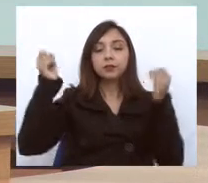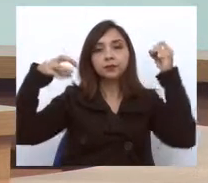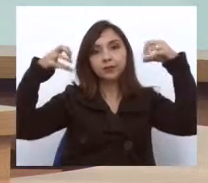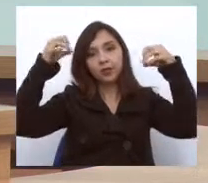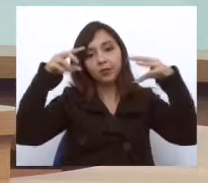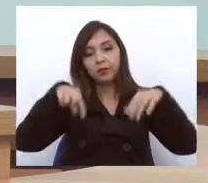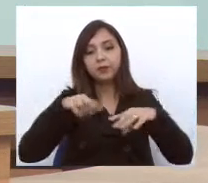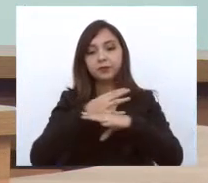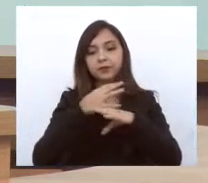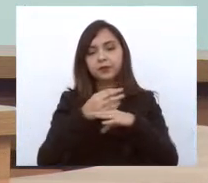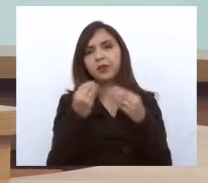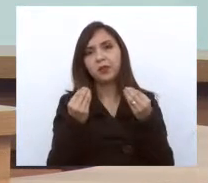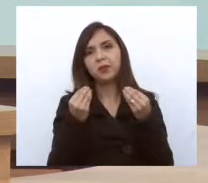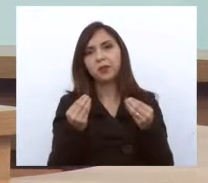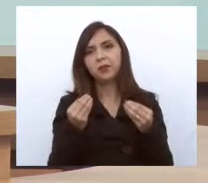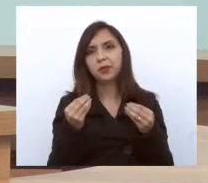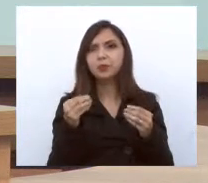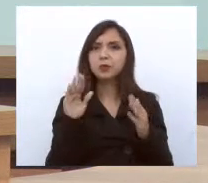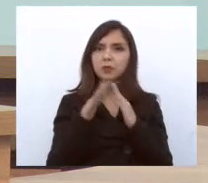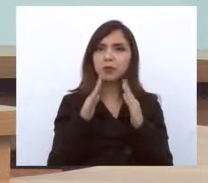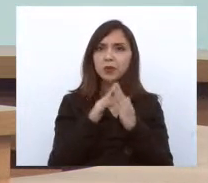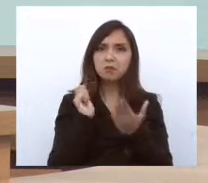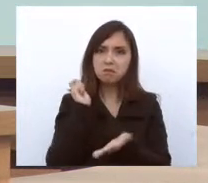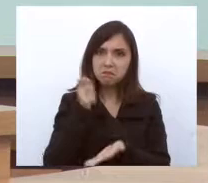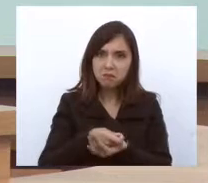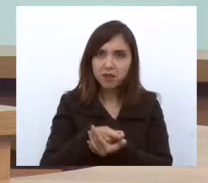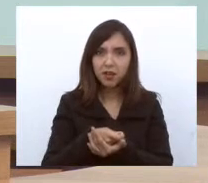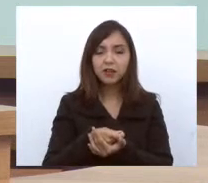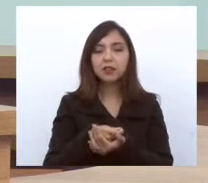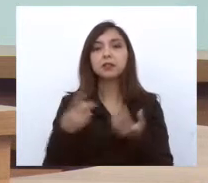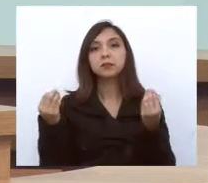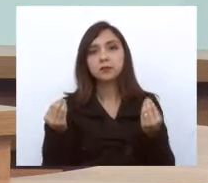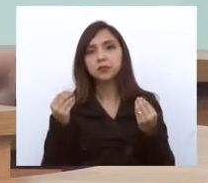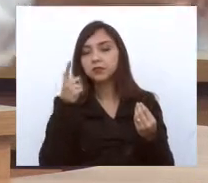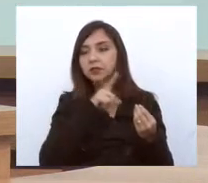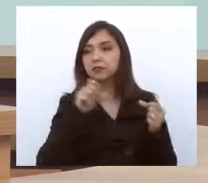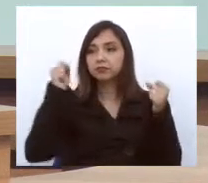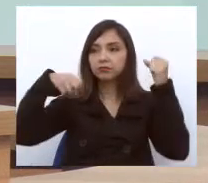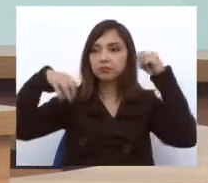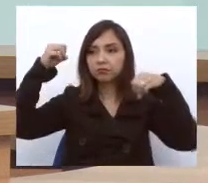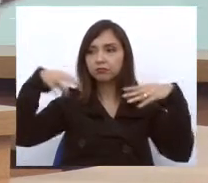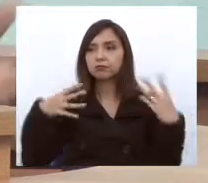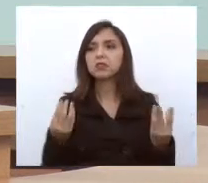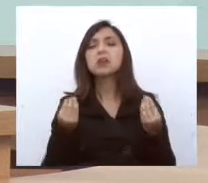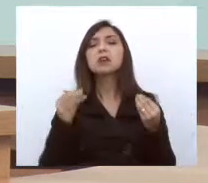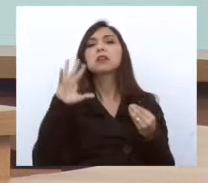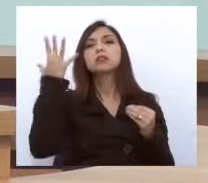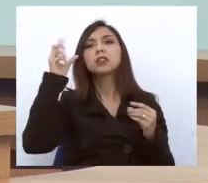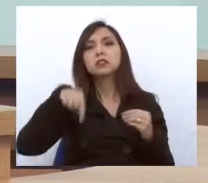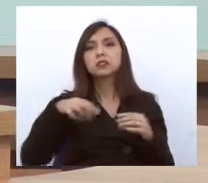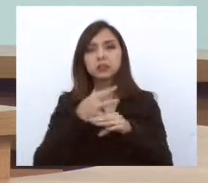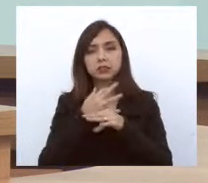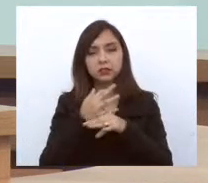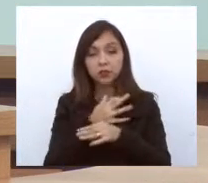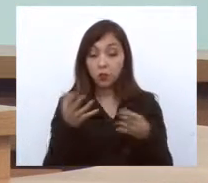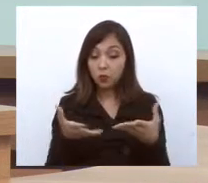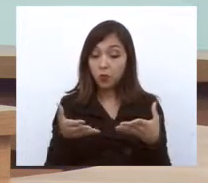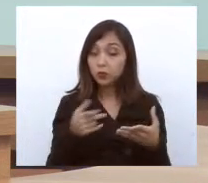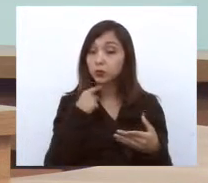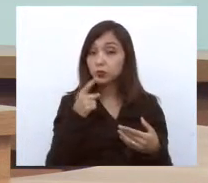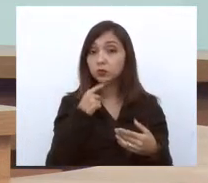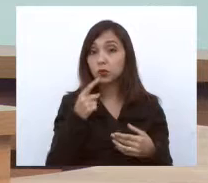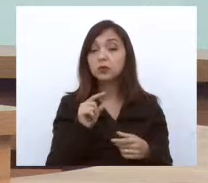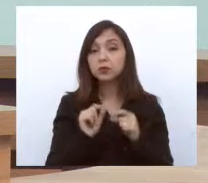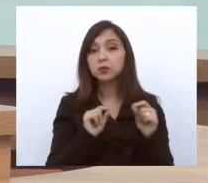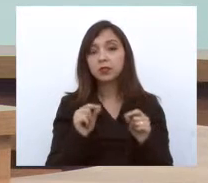pública na cidade de Guarulhos. É um absurdo. O morador tem que pagar para poder colocar iluminação. Então, o que acontece na cidade hoje? Hoje nós não